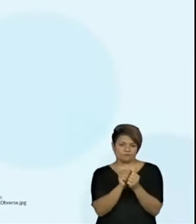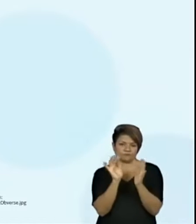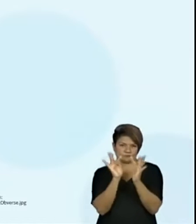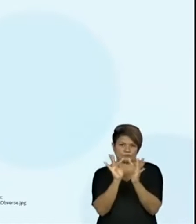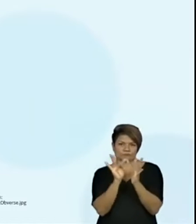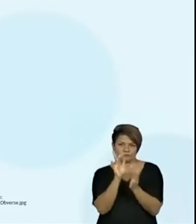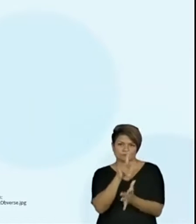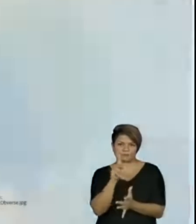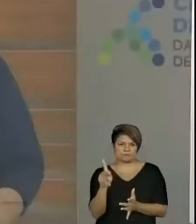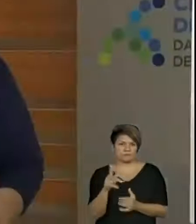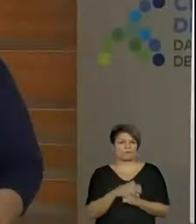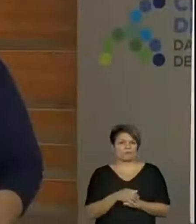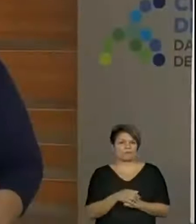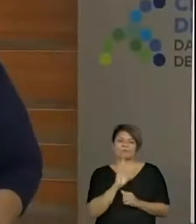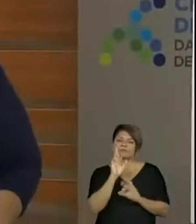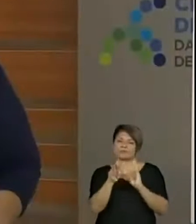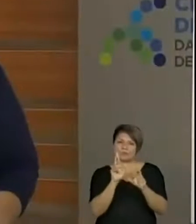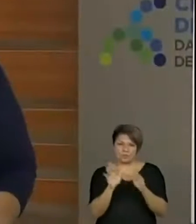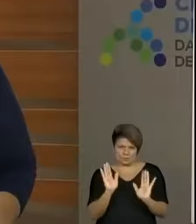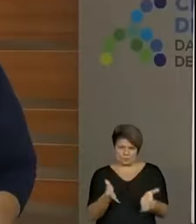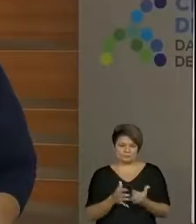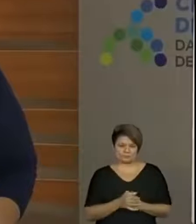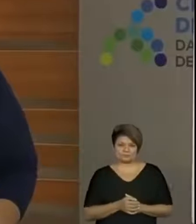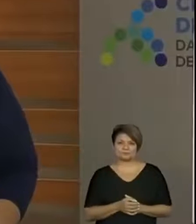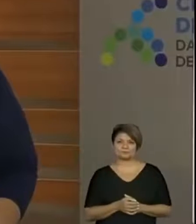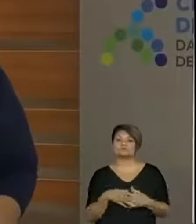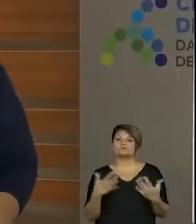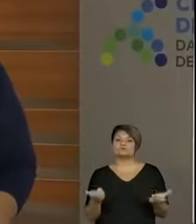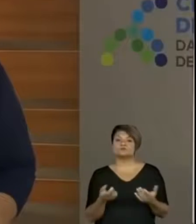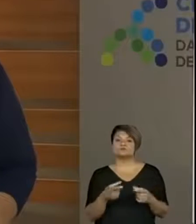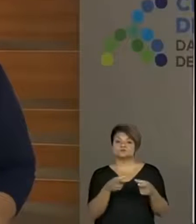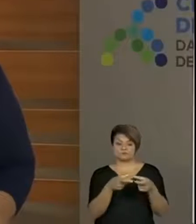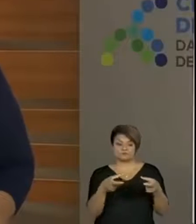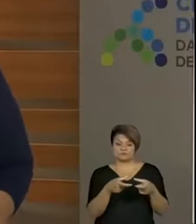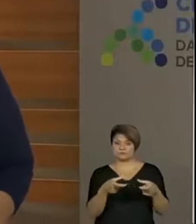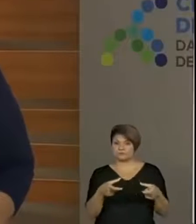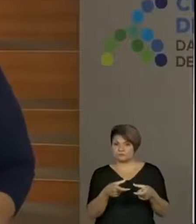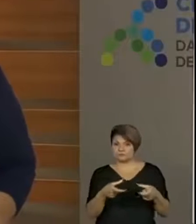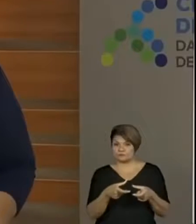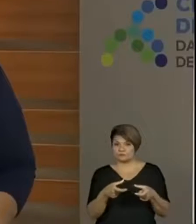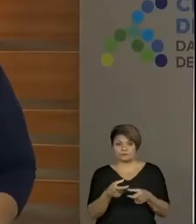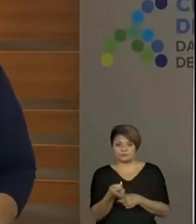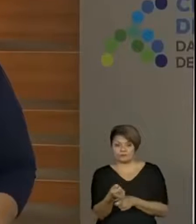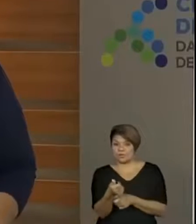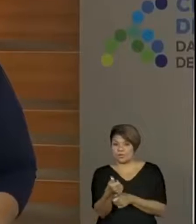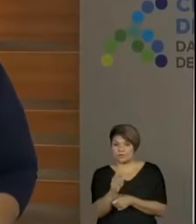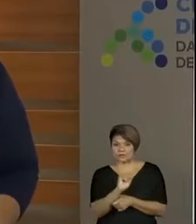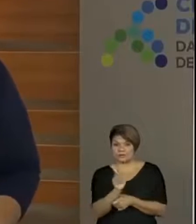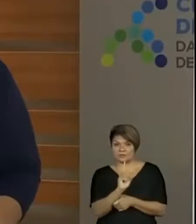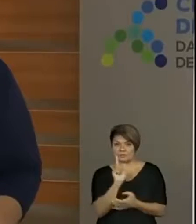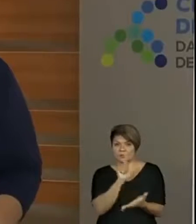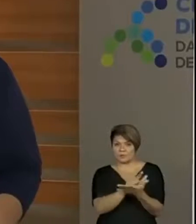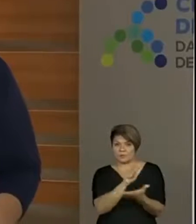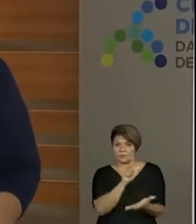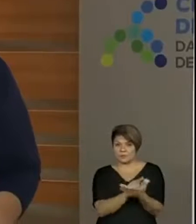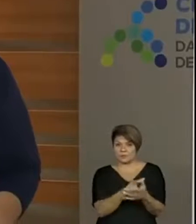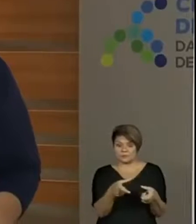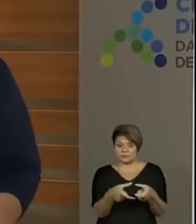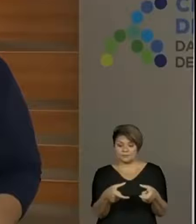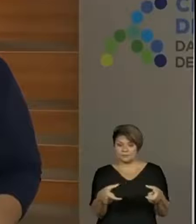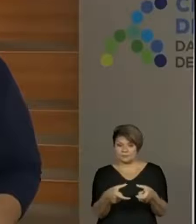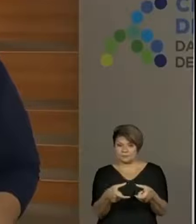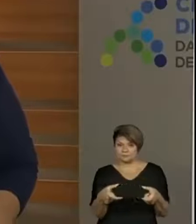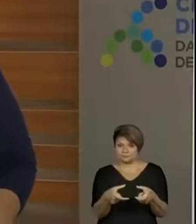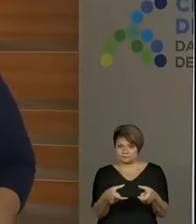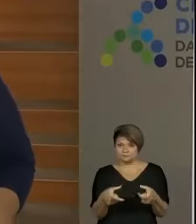dando um retorno. Quais são as cédulas? Ou seja, quais são as notas? A gente não está falando de moeda, a gente está falando do papel. Nós vamos só olhar para as